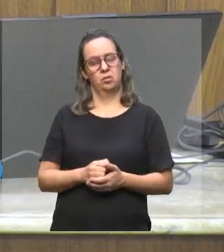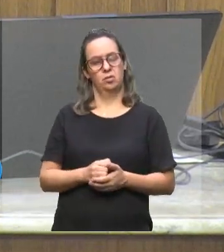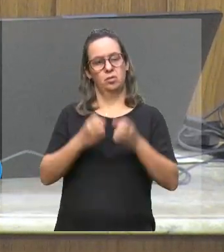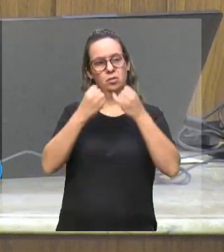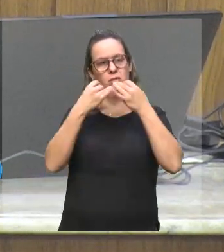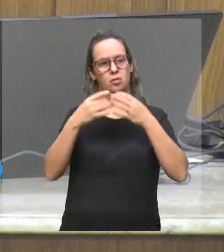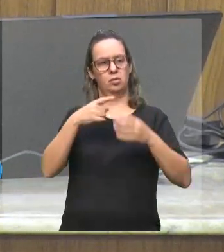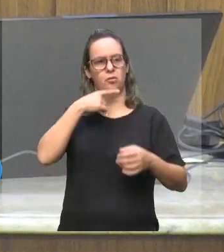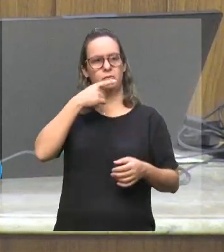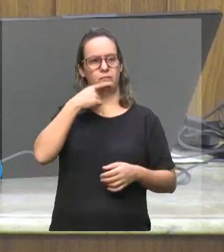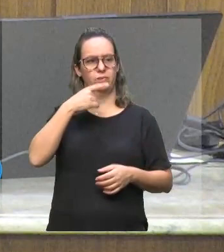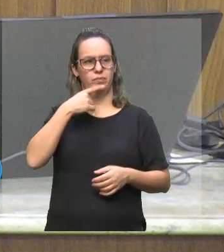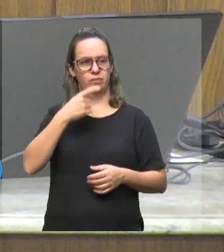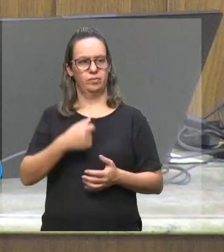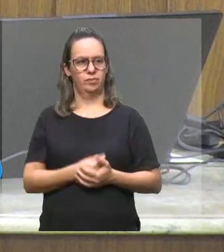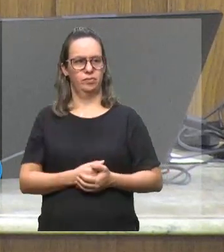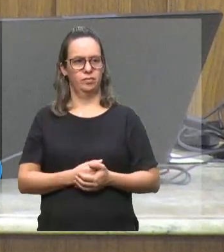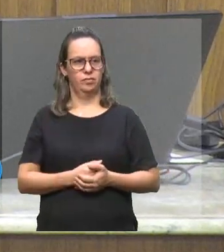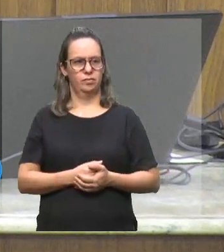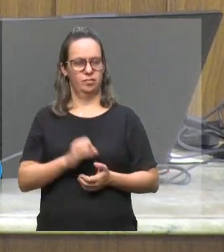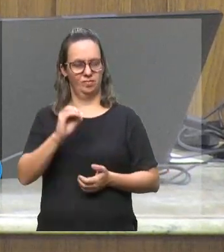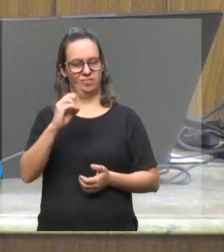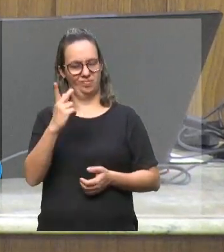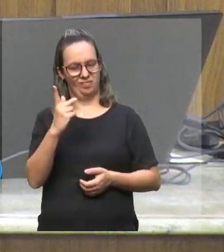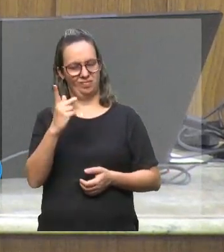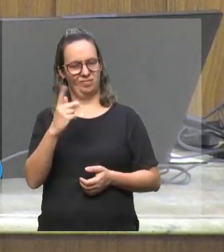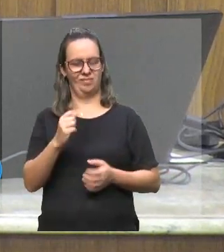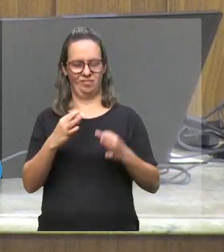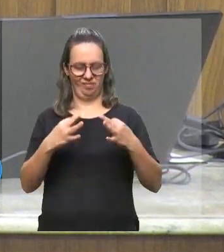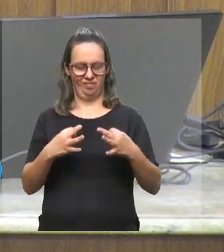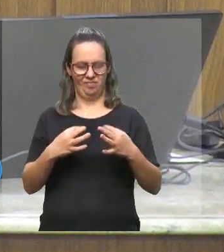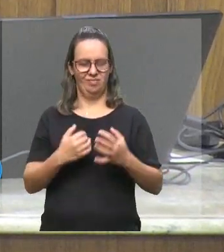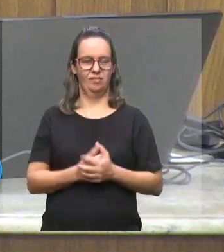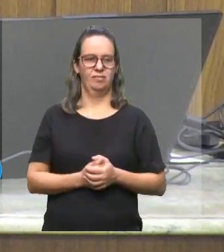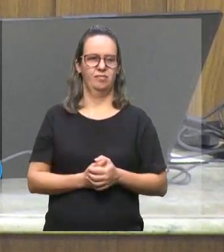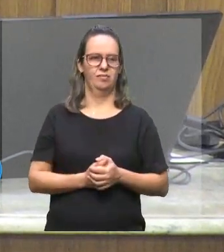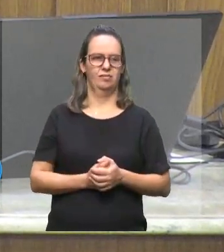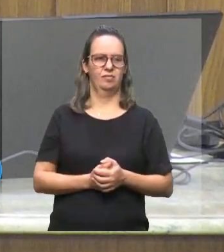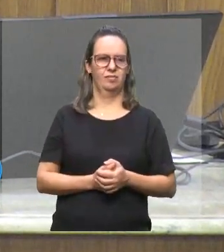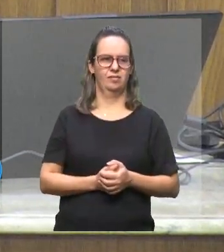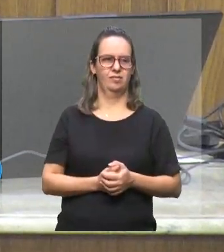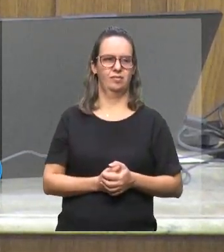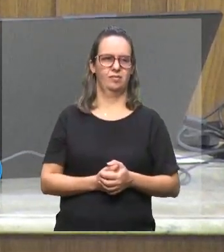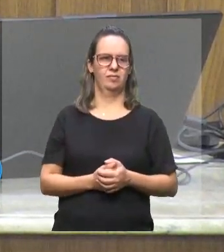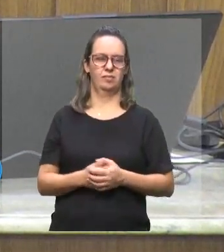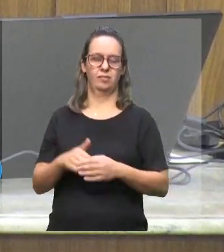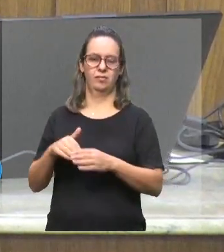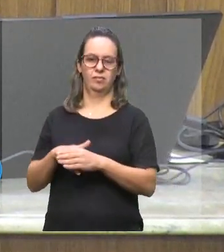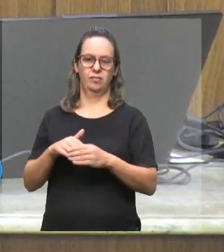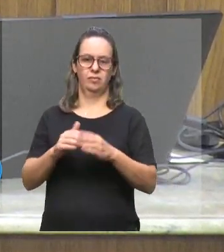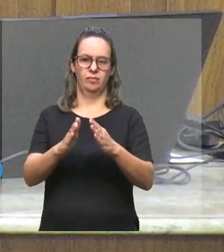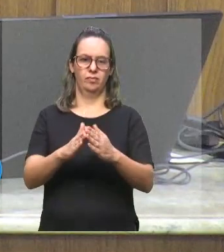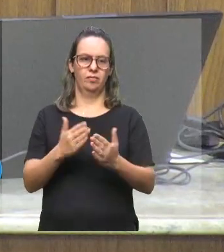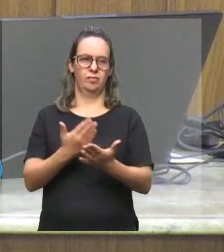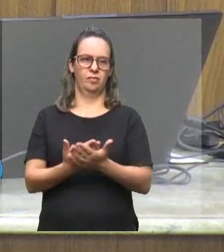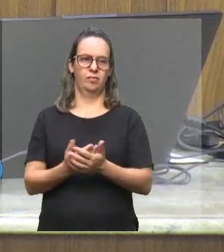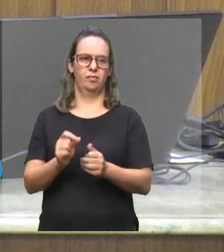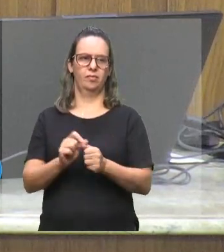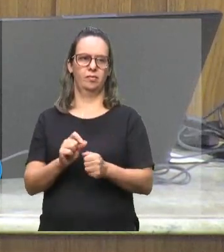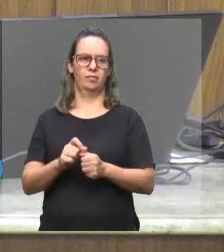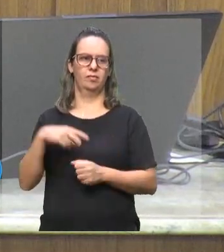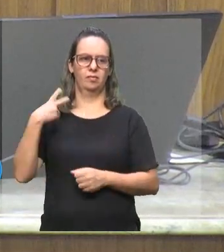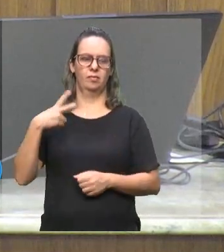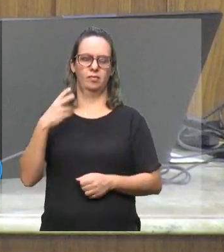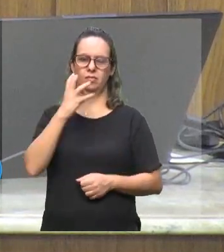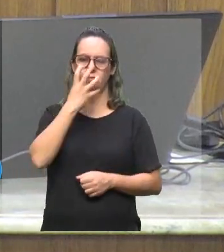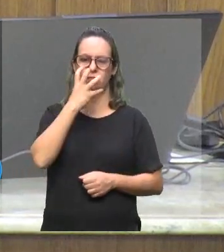porventura, possam ocorrer. Ok? Perfeito? Coloque em votação o requerimento formulado pelo vereador